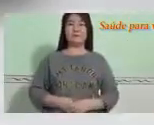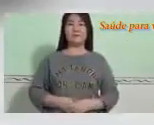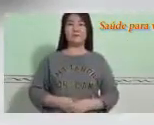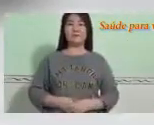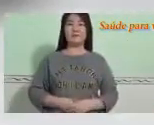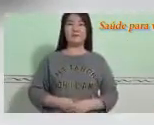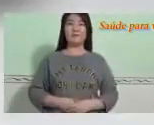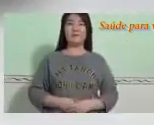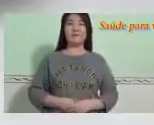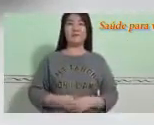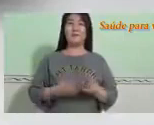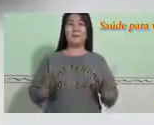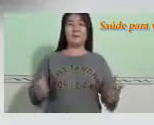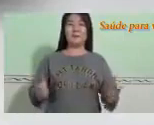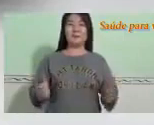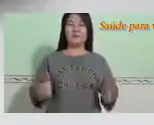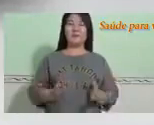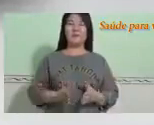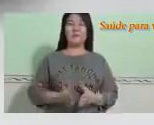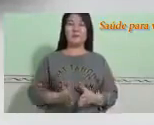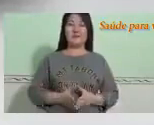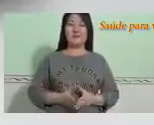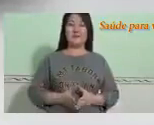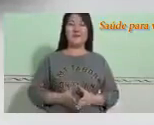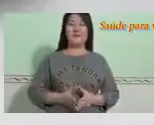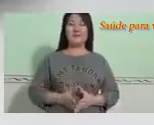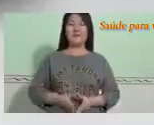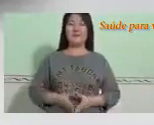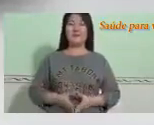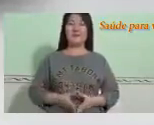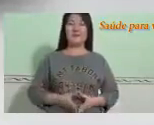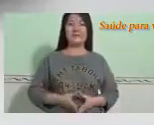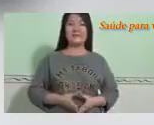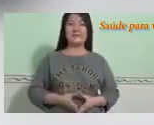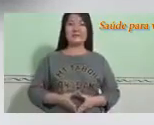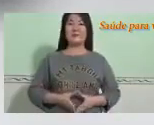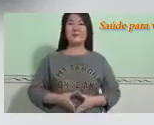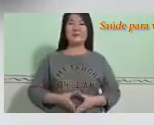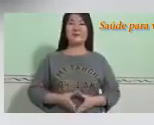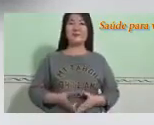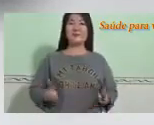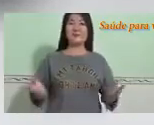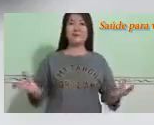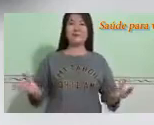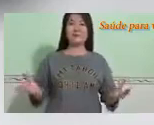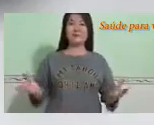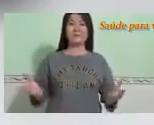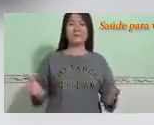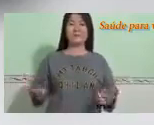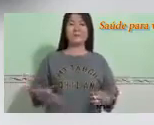o raciocínio e o estado de alerta para uma maior dedicação nos estudos e atenção durante provas.